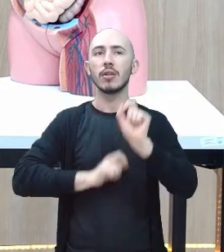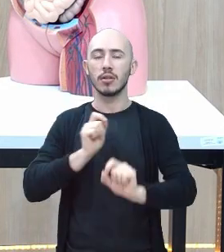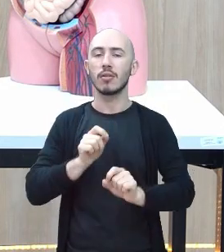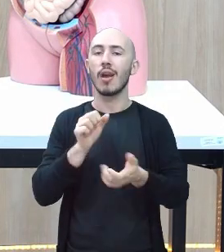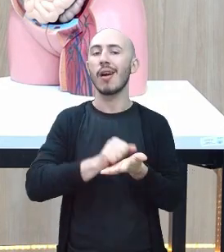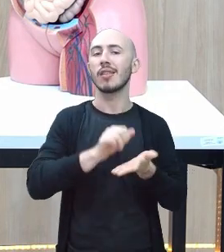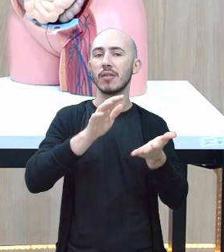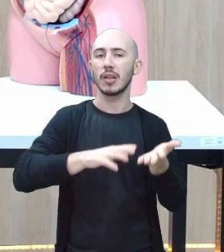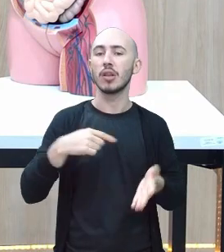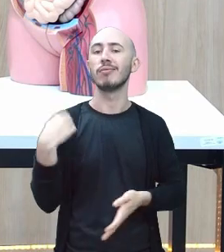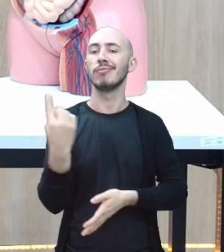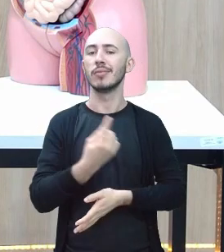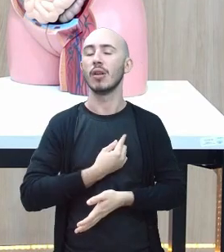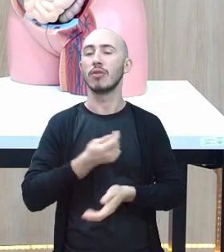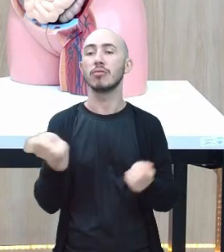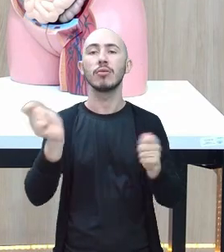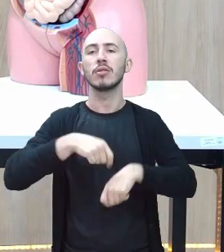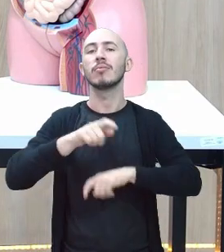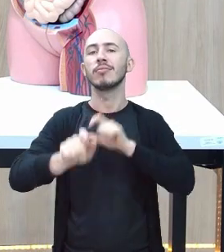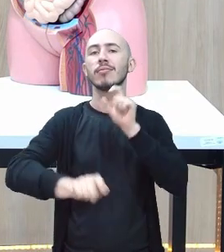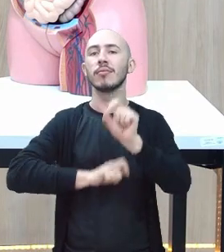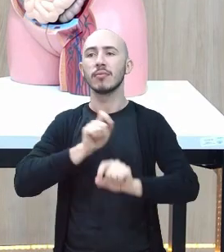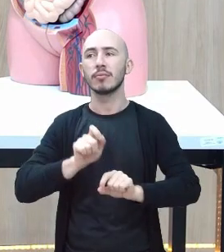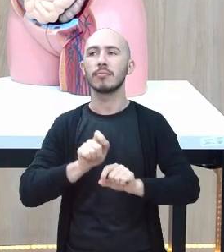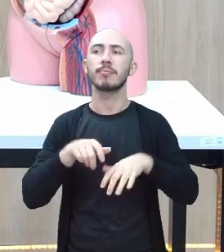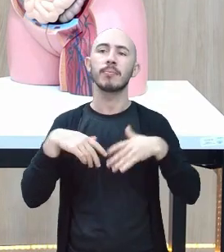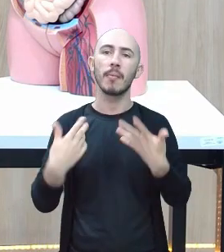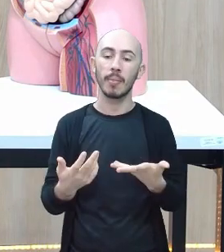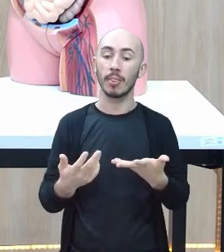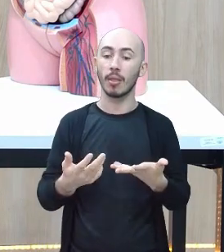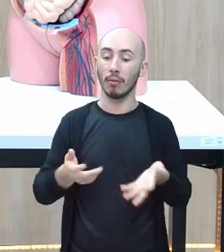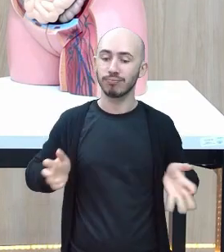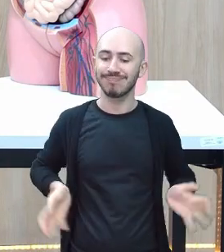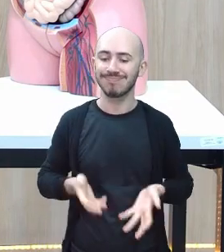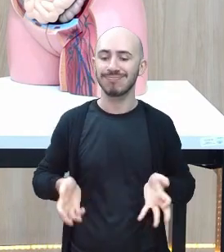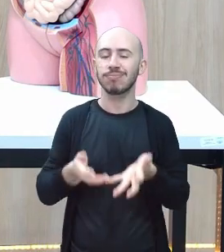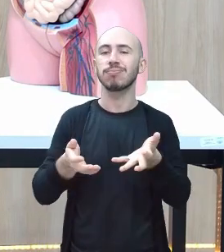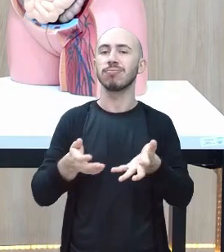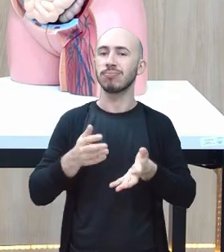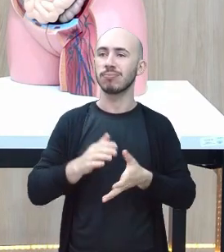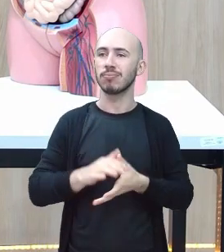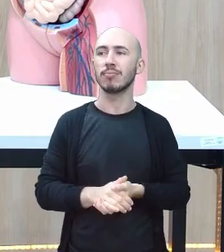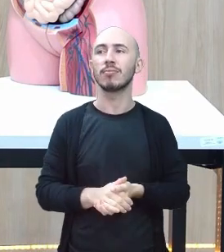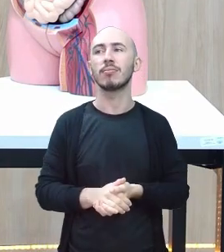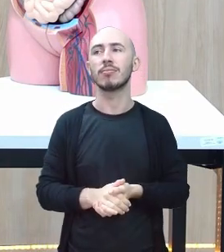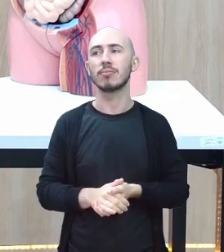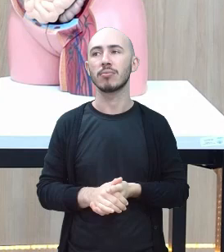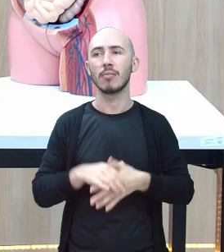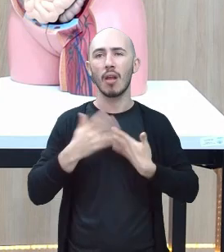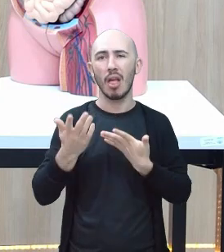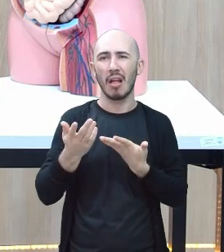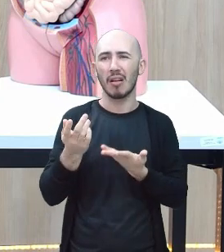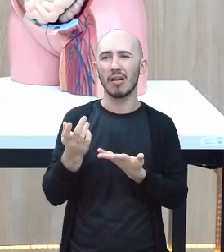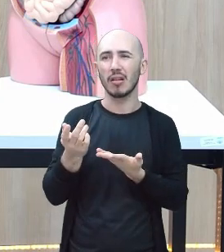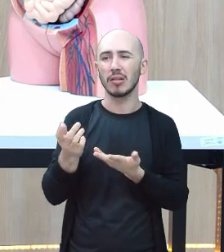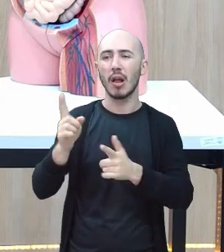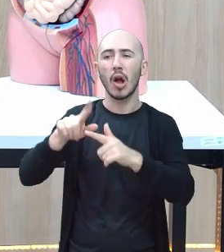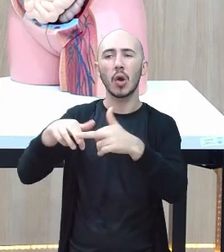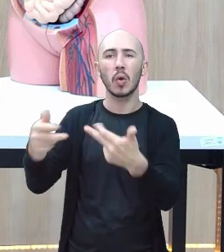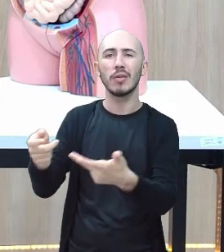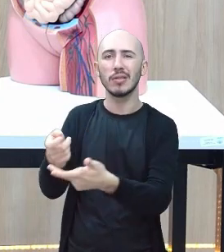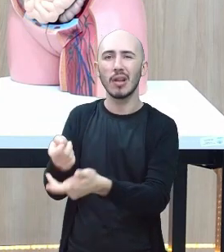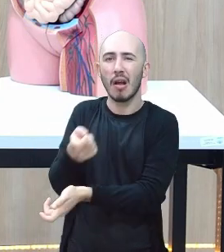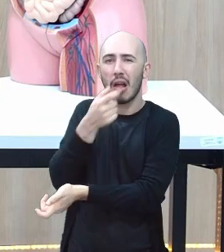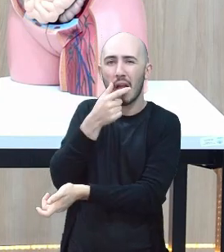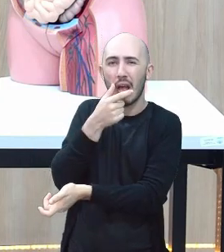que nós possamos realizar, fazer com que eles fiquem desenvolvidos, sem tomar nenhum produto que faça com que